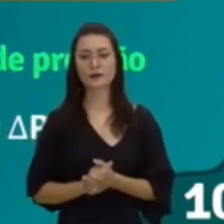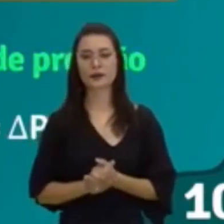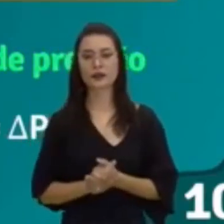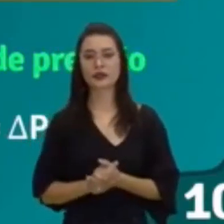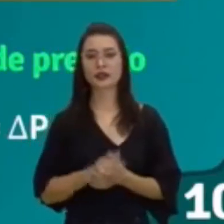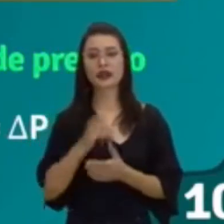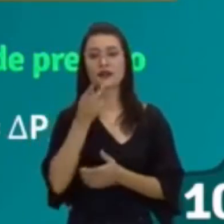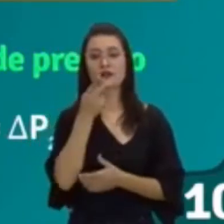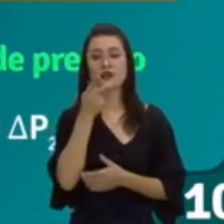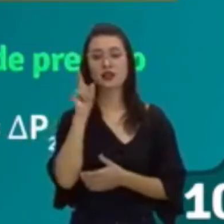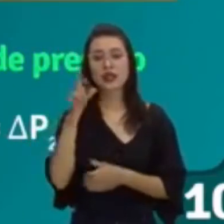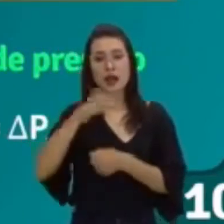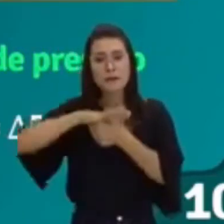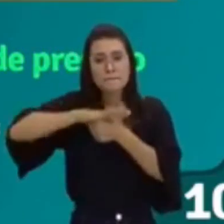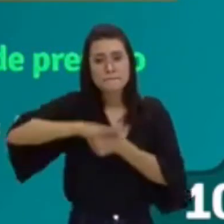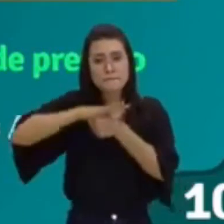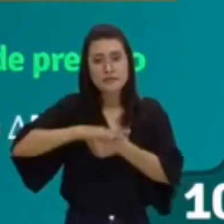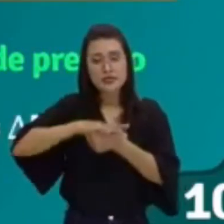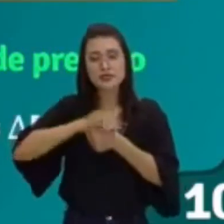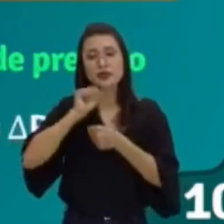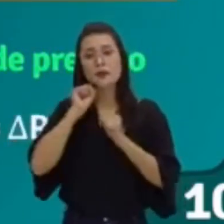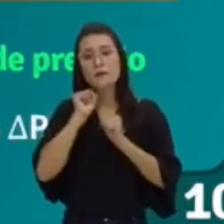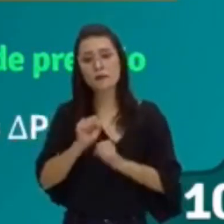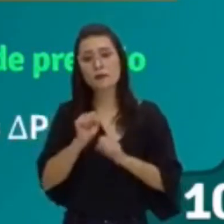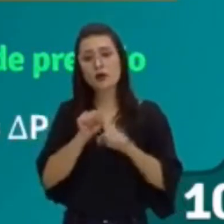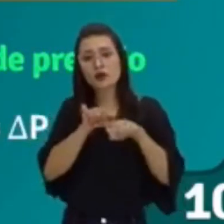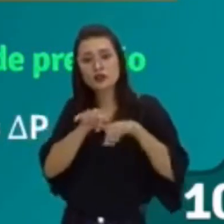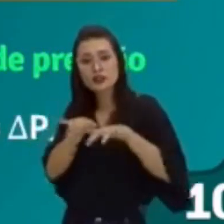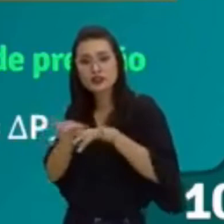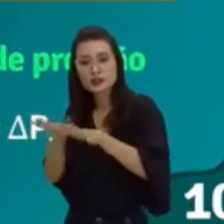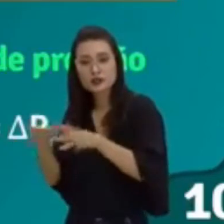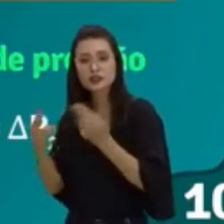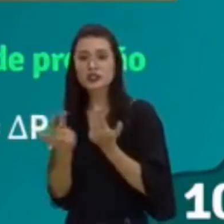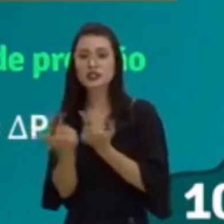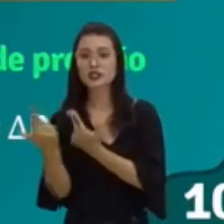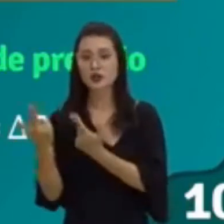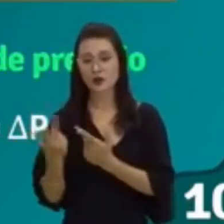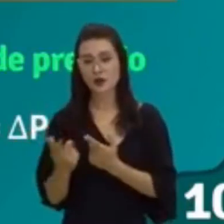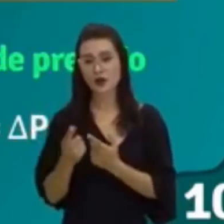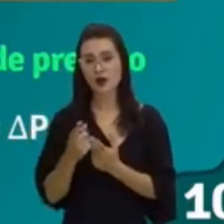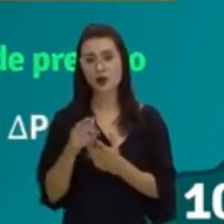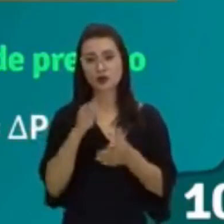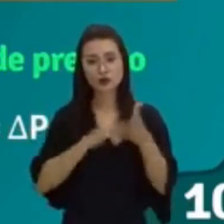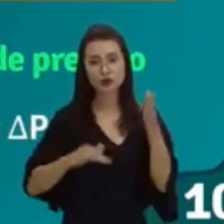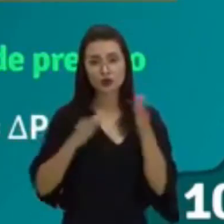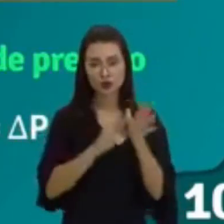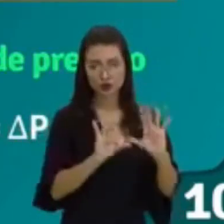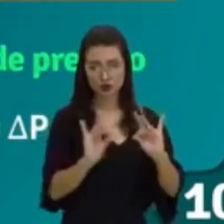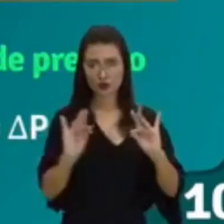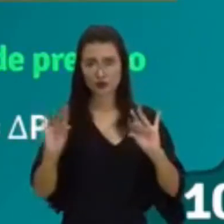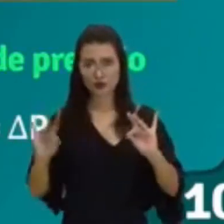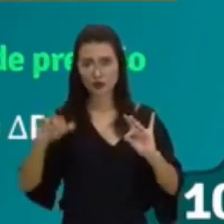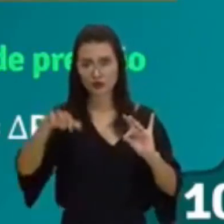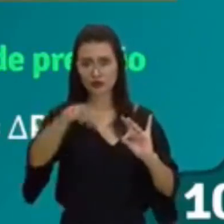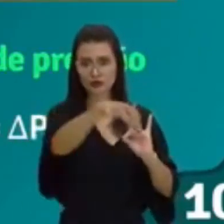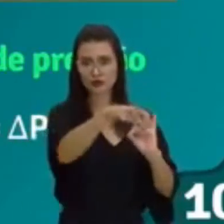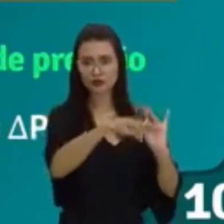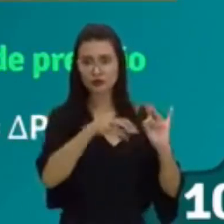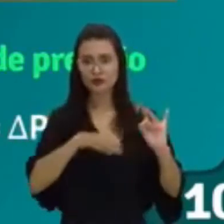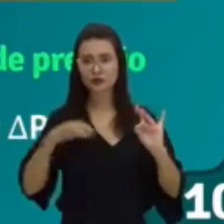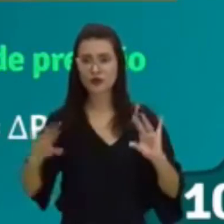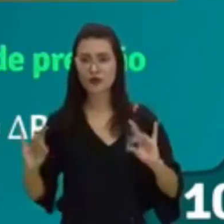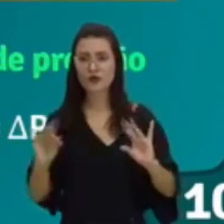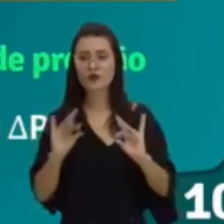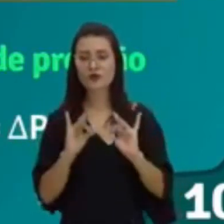que a pressão é transmitida igualmente por todos os pontos de um fluido. Então isso quer dizer que se eu